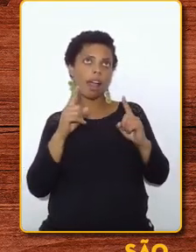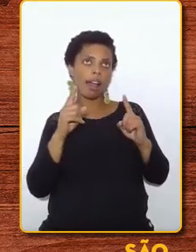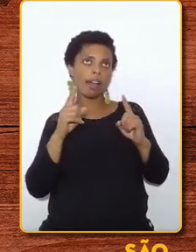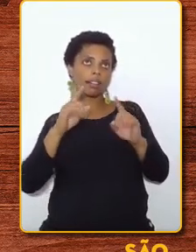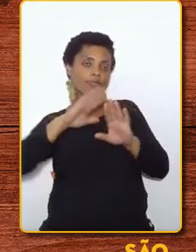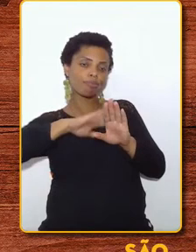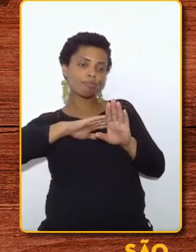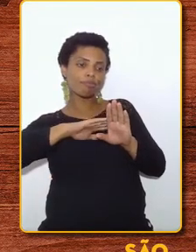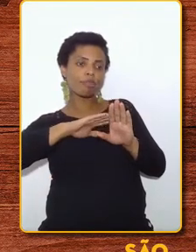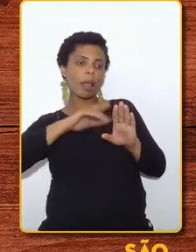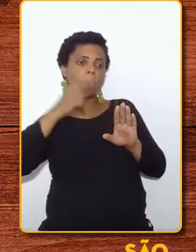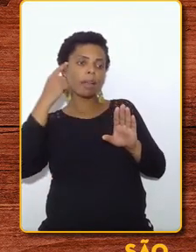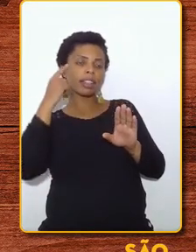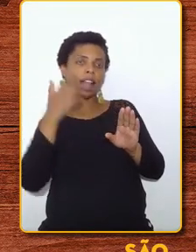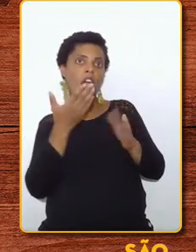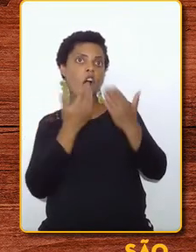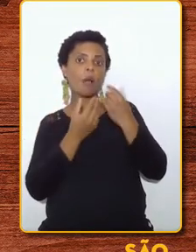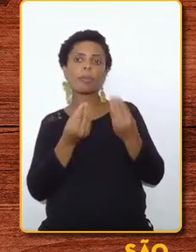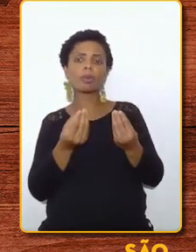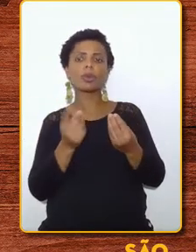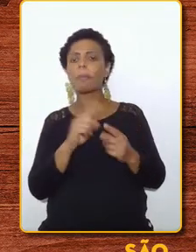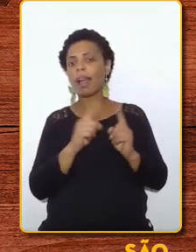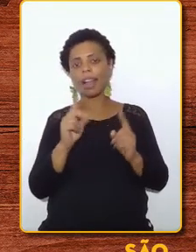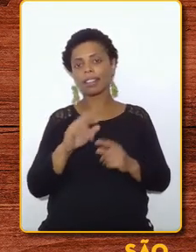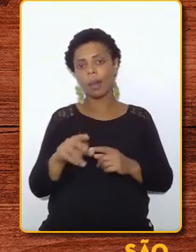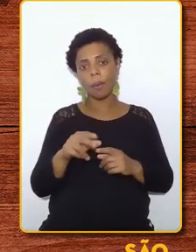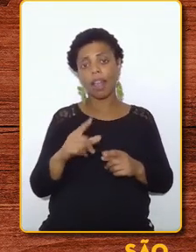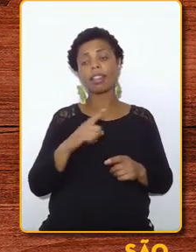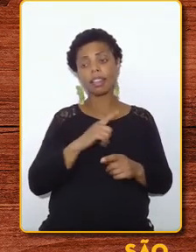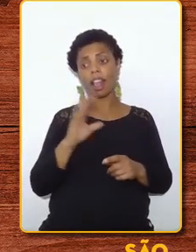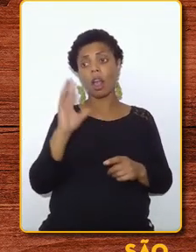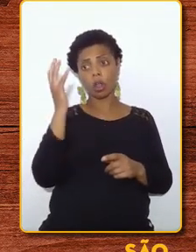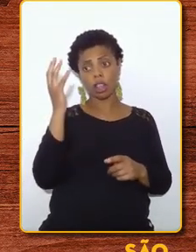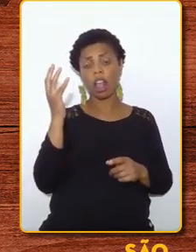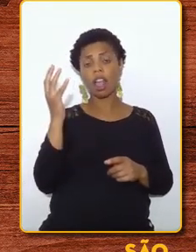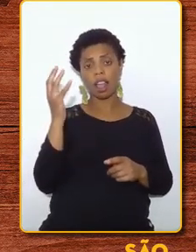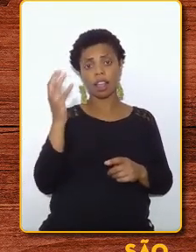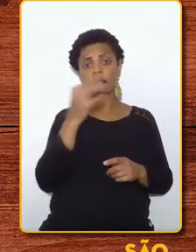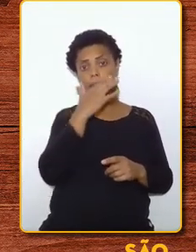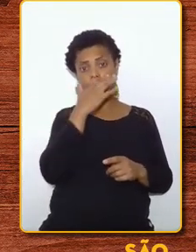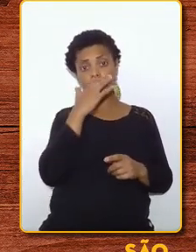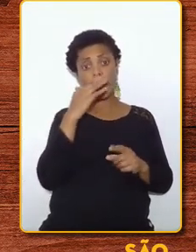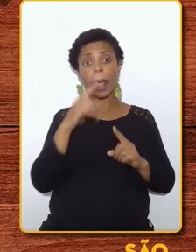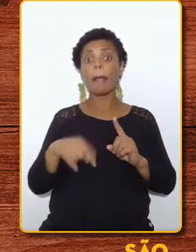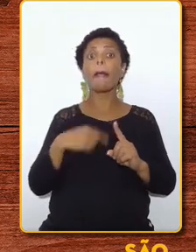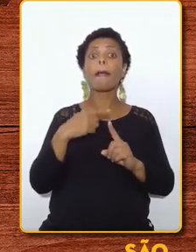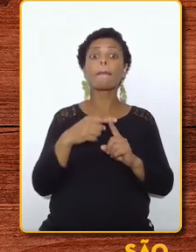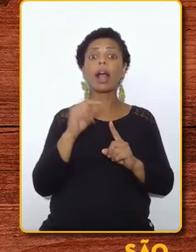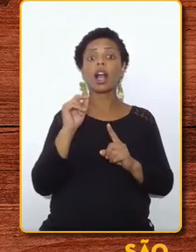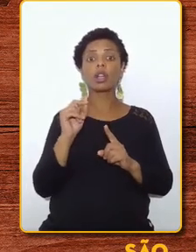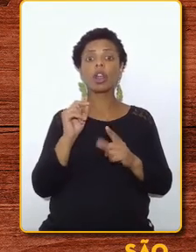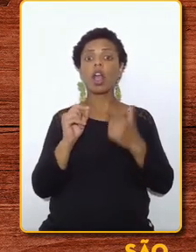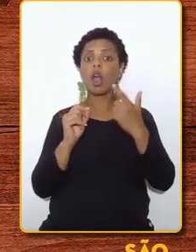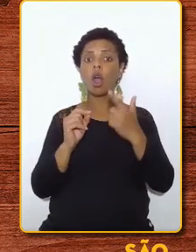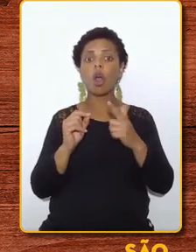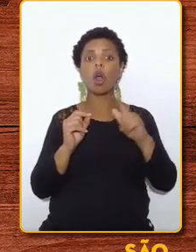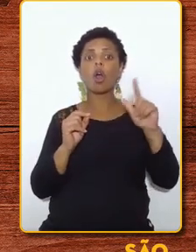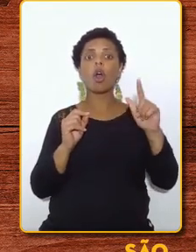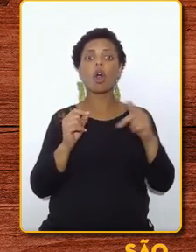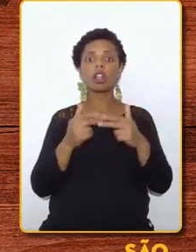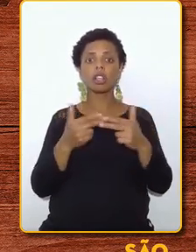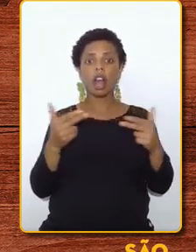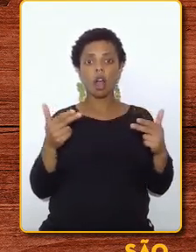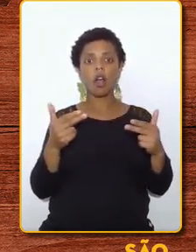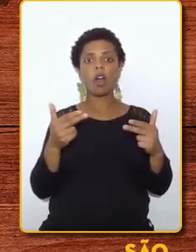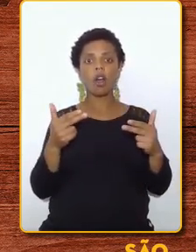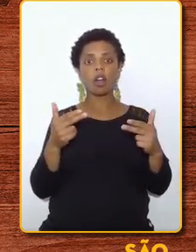tem, de fato, essa situação casada aí com uma outra coisa, porque essa